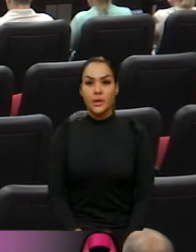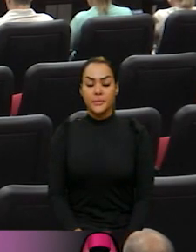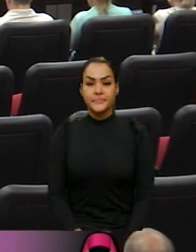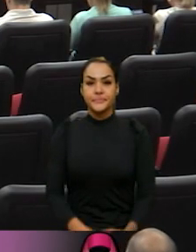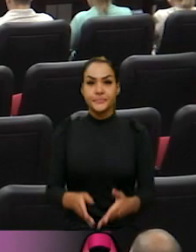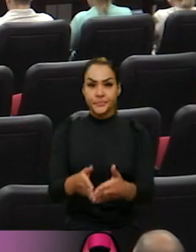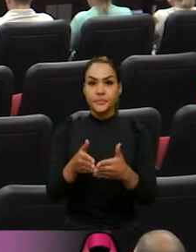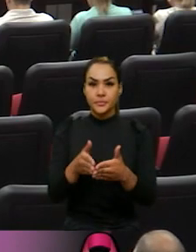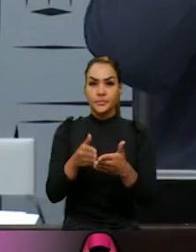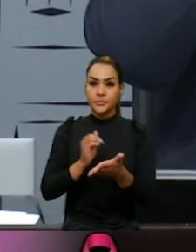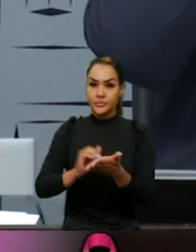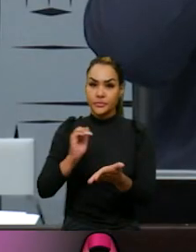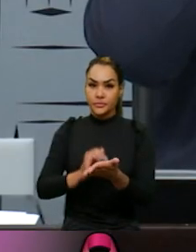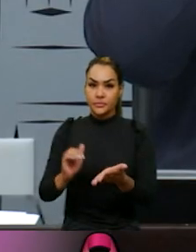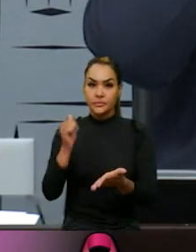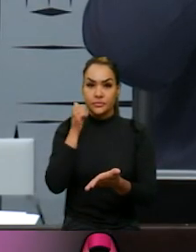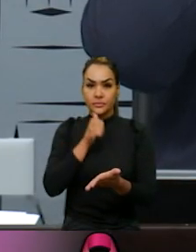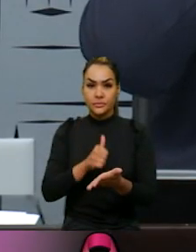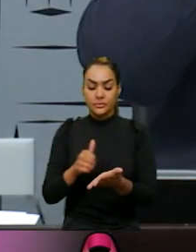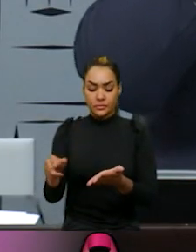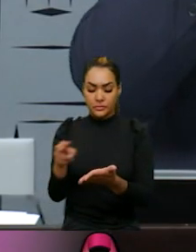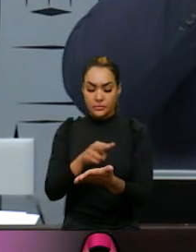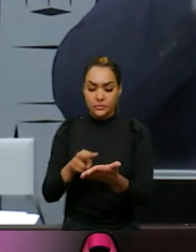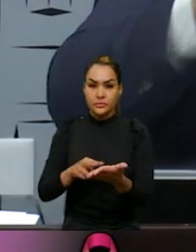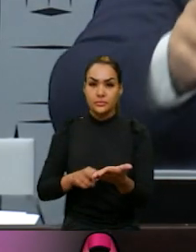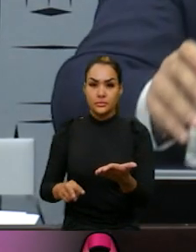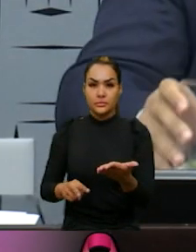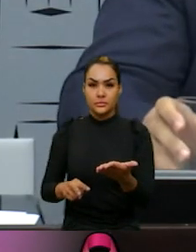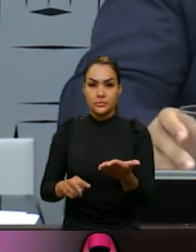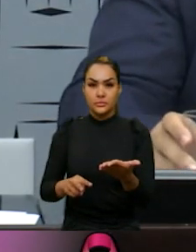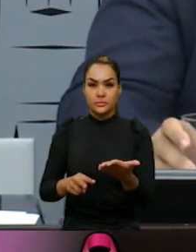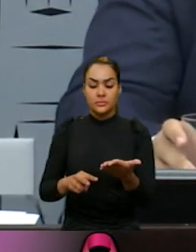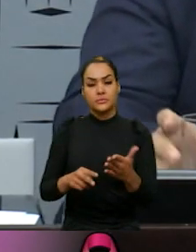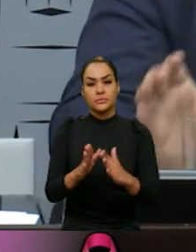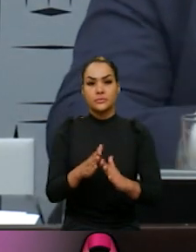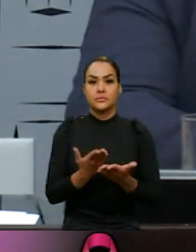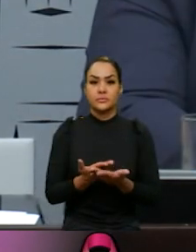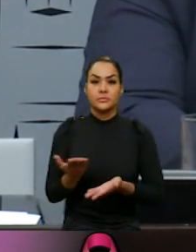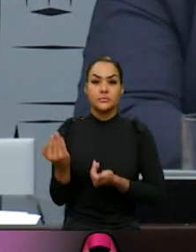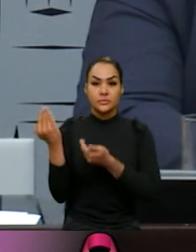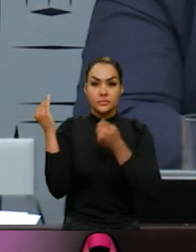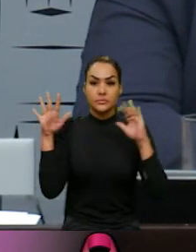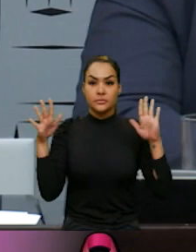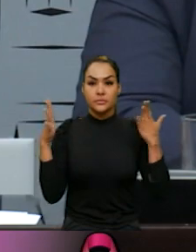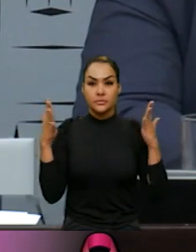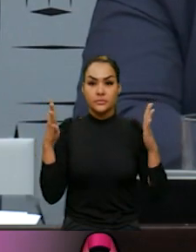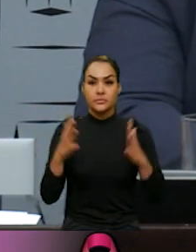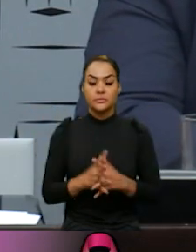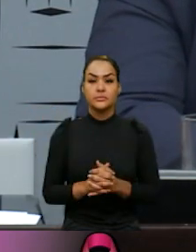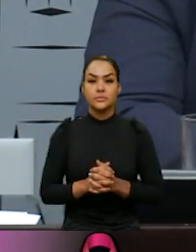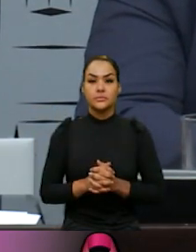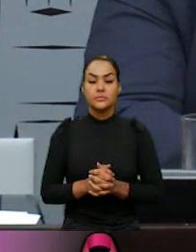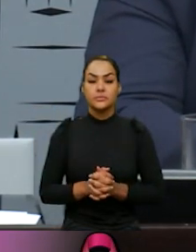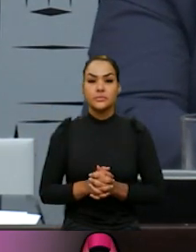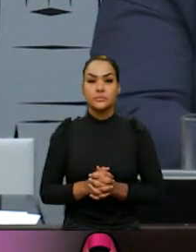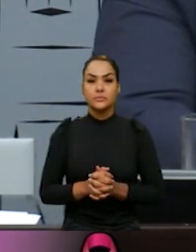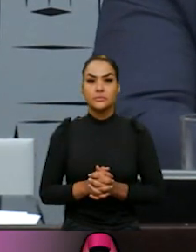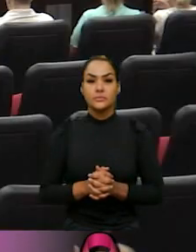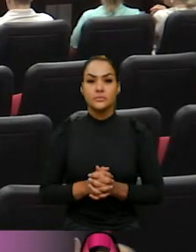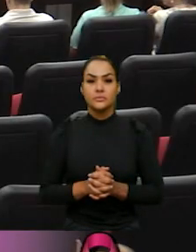Solicitamos à senhora secretária que faça leitura de requerimentos de voto de aplauso. Requerimento